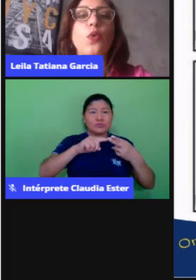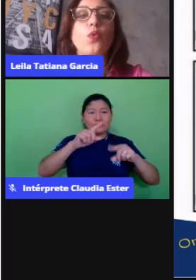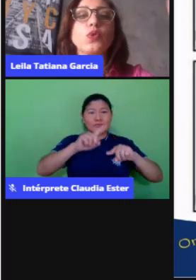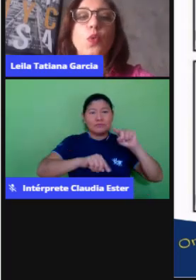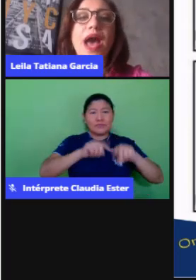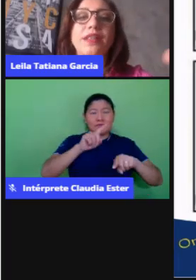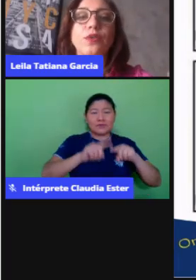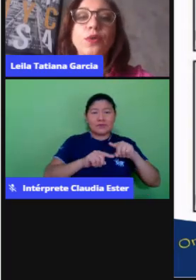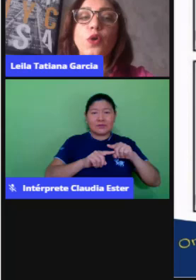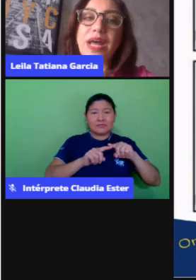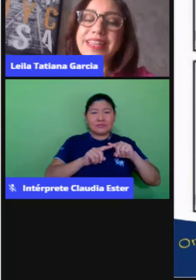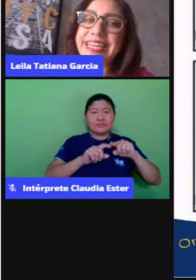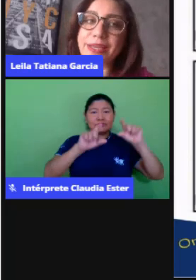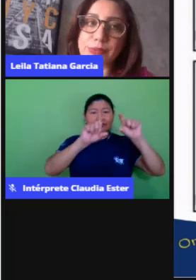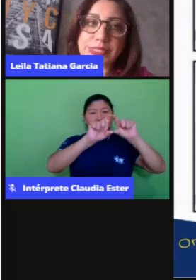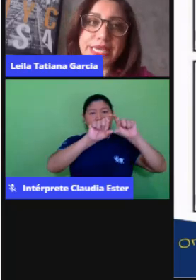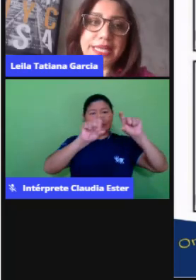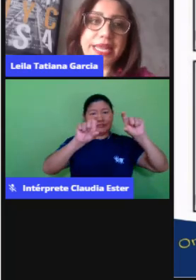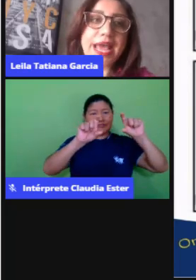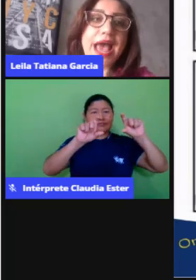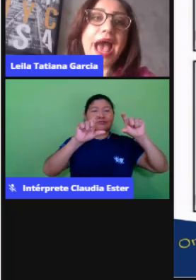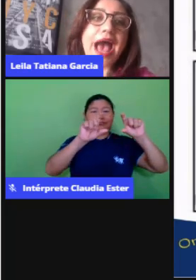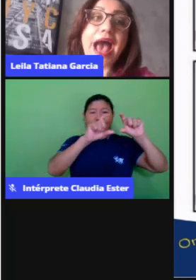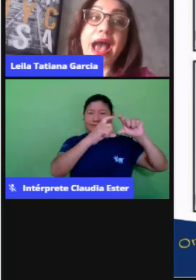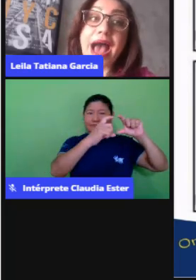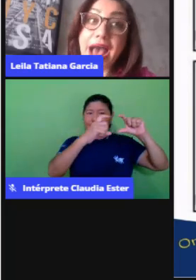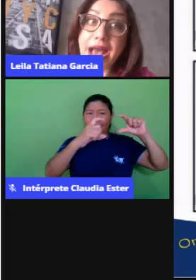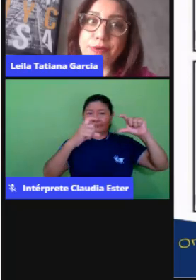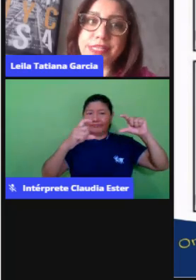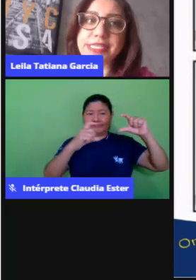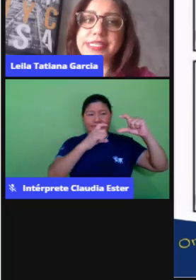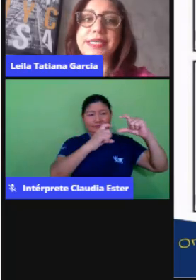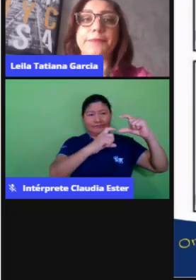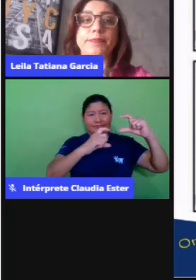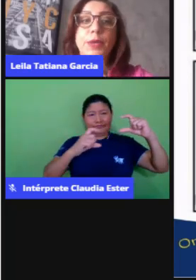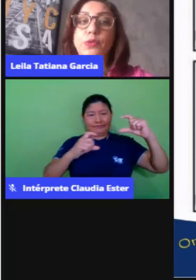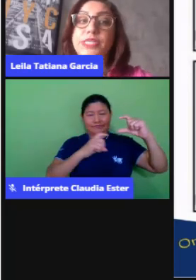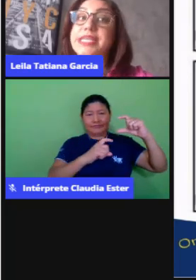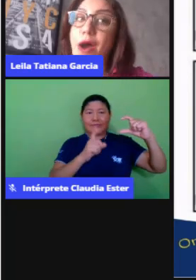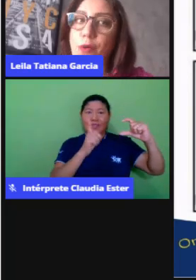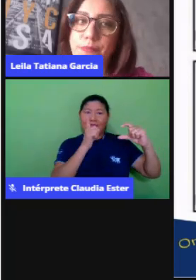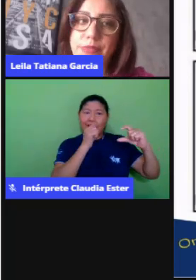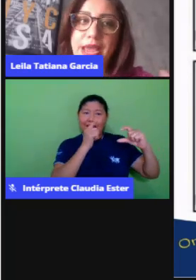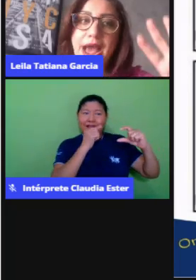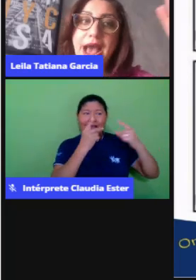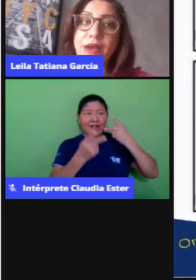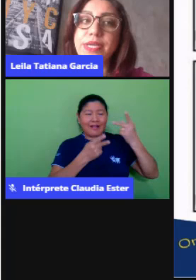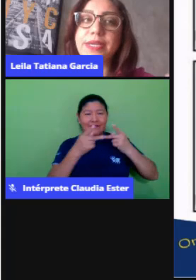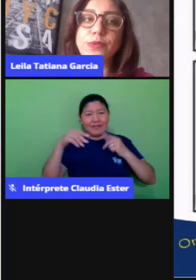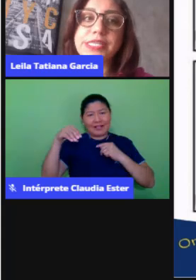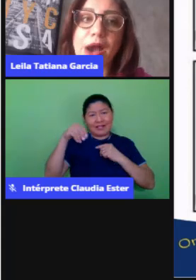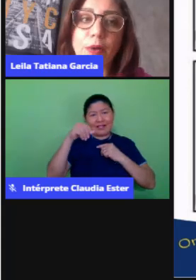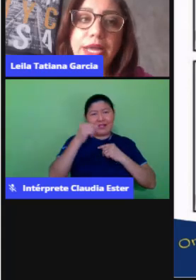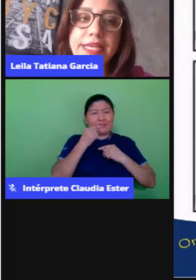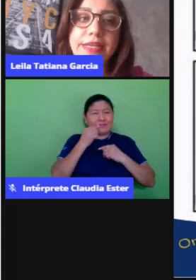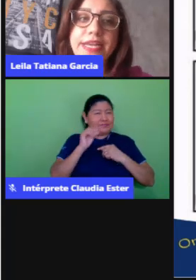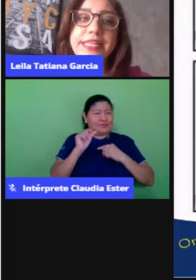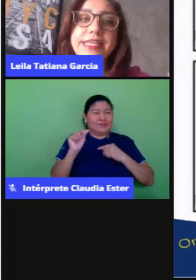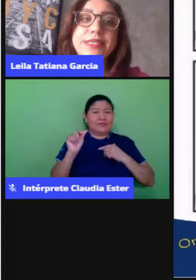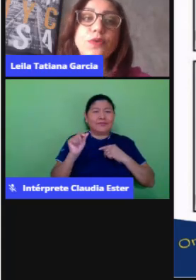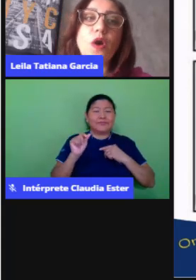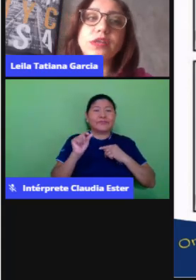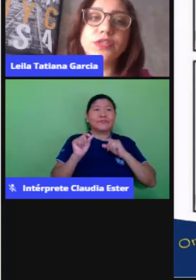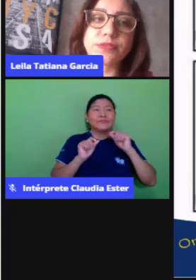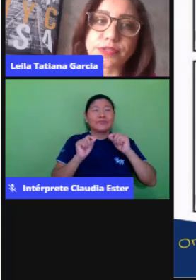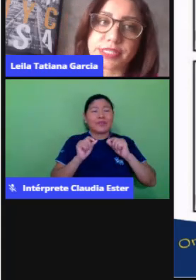lado aqui com os 4 quadrinhos, né? A água diz assim para o sal, tem a água e tem o sal. Então,